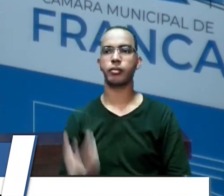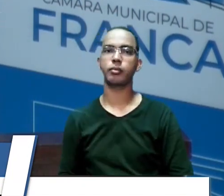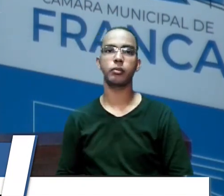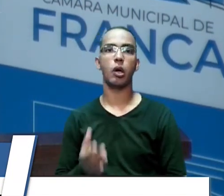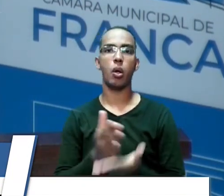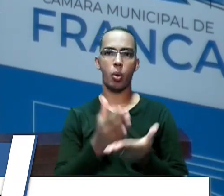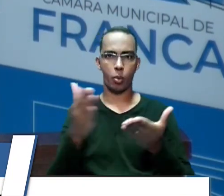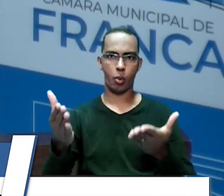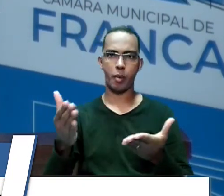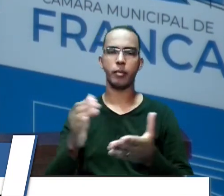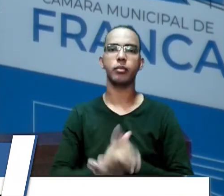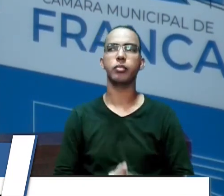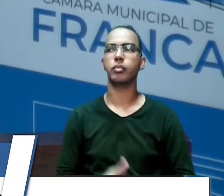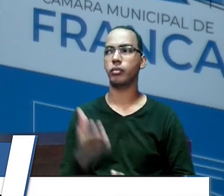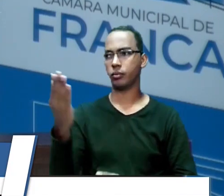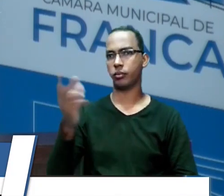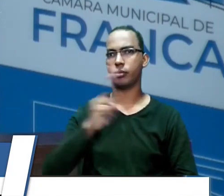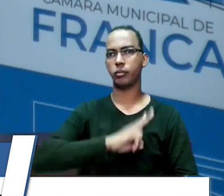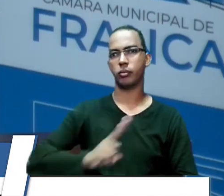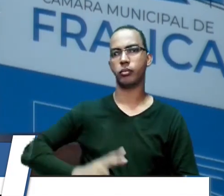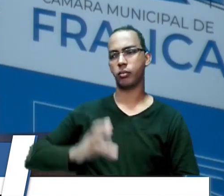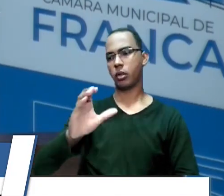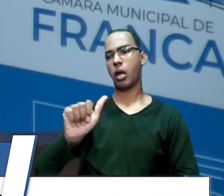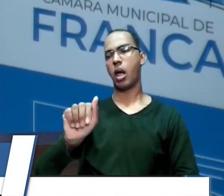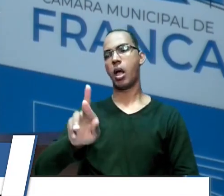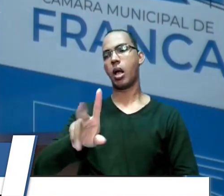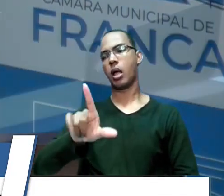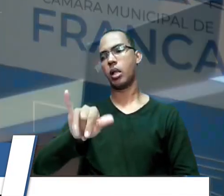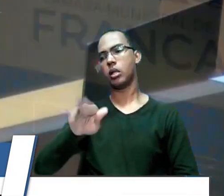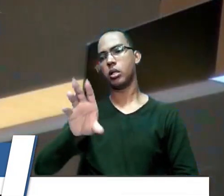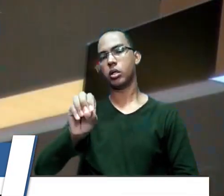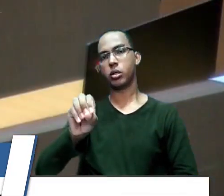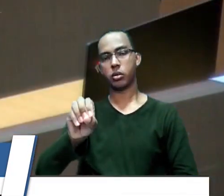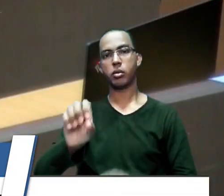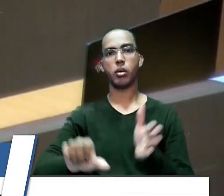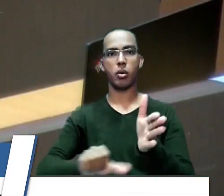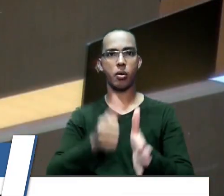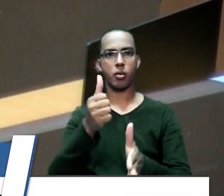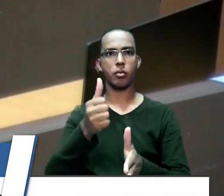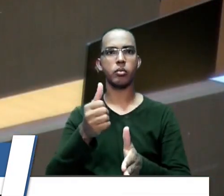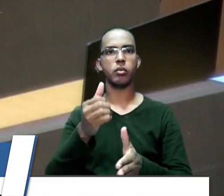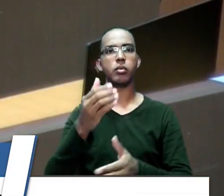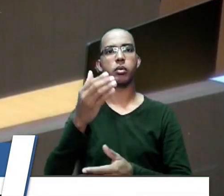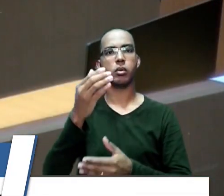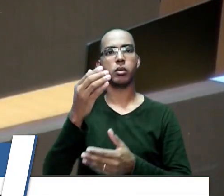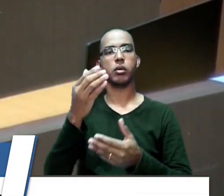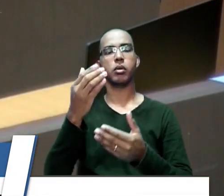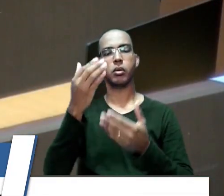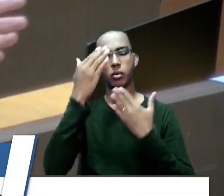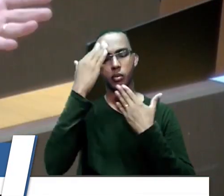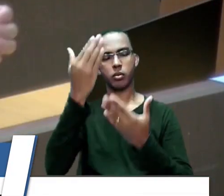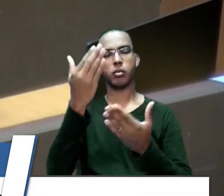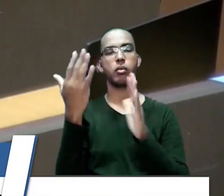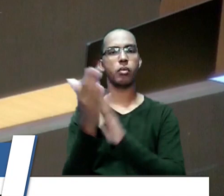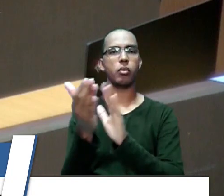parte, vereador Carlinho Petrópolis. Primeiramente, Claudinei da Rocha, te parabenizar pelo trabalho,